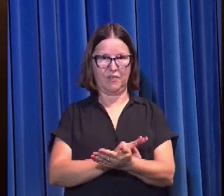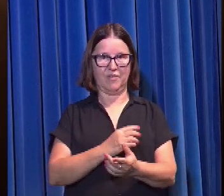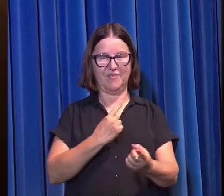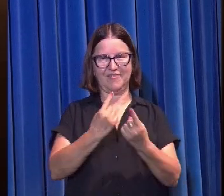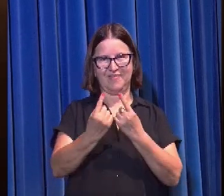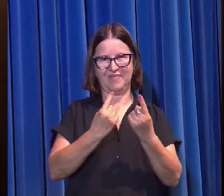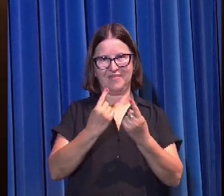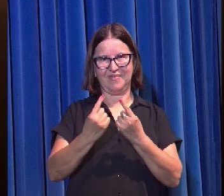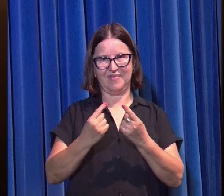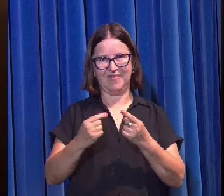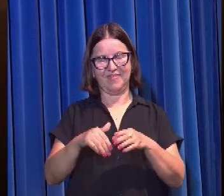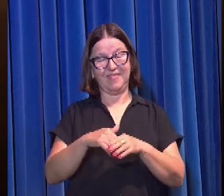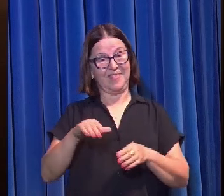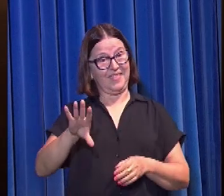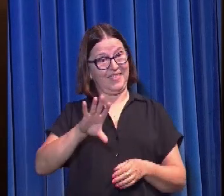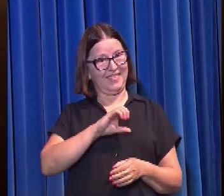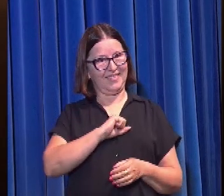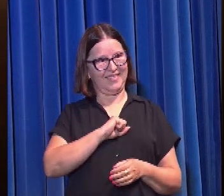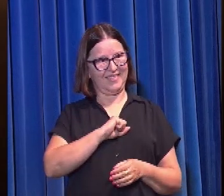uns aos outros em amor,